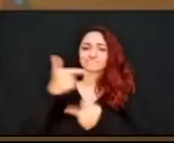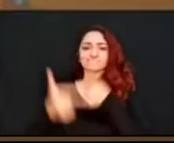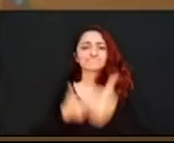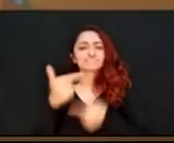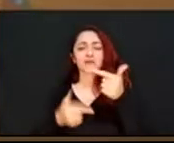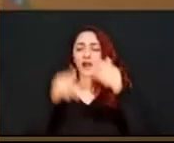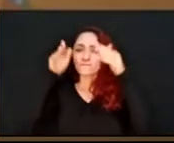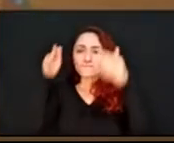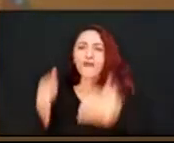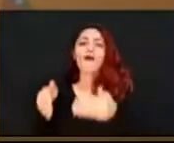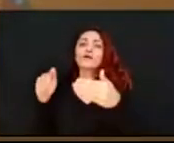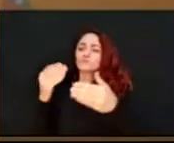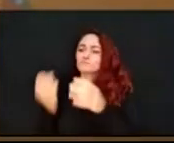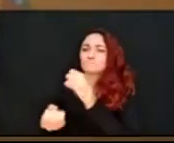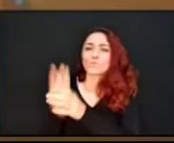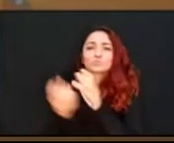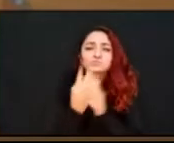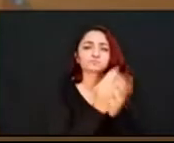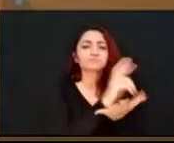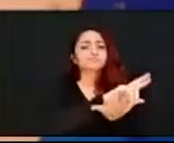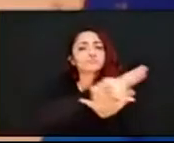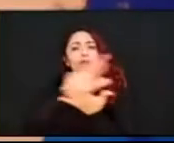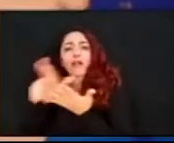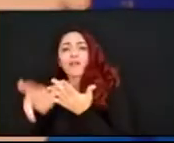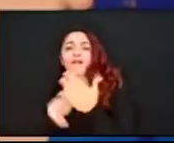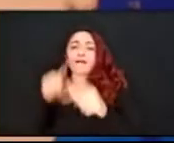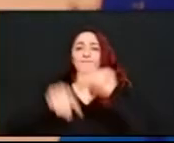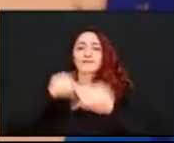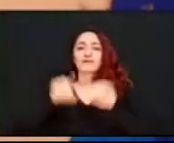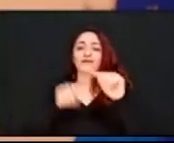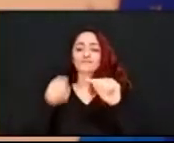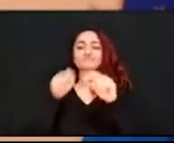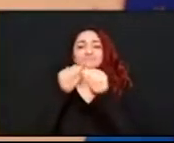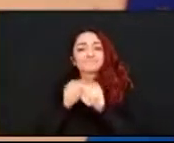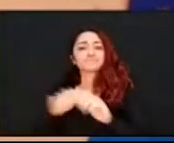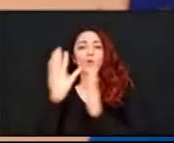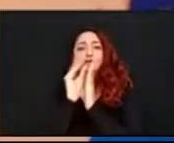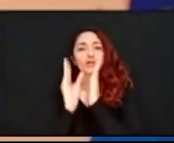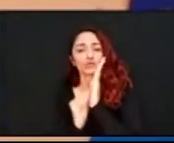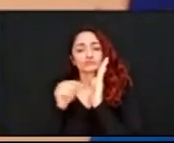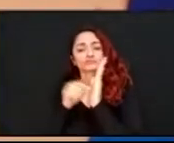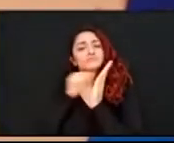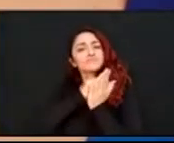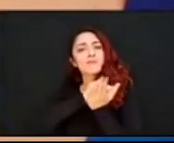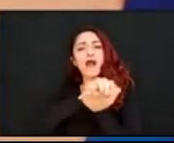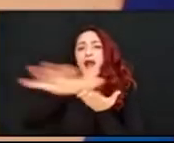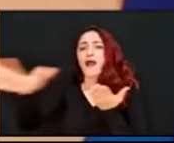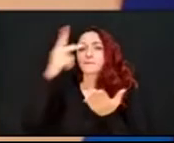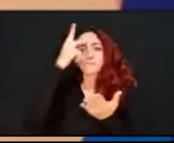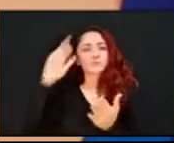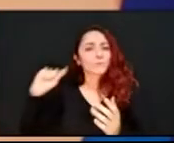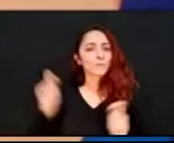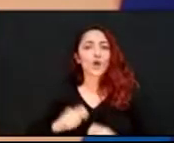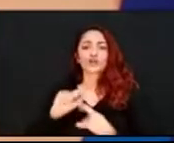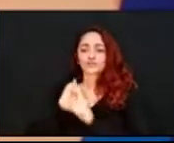foco em produzir todo esse material esse conteúdo para pela transparência de compartilhar esses dados muito relevante com a nossa sociedade